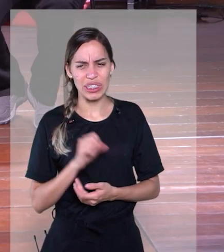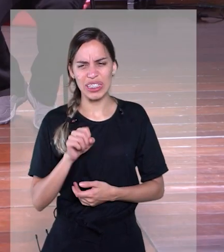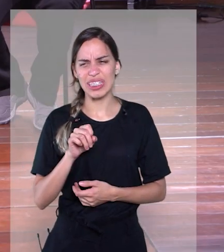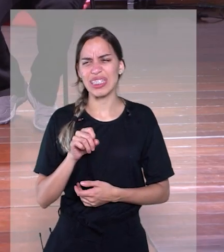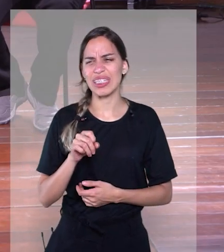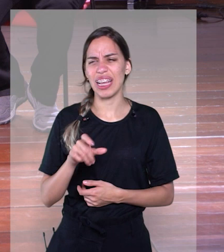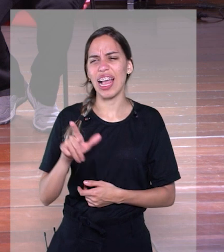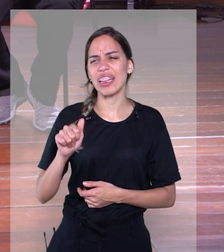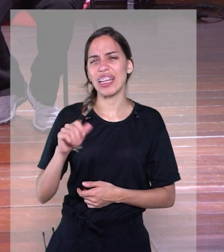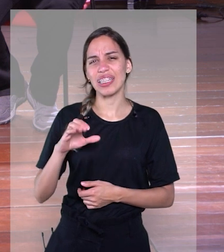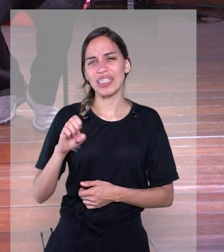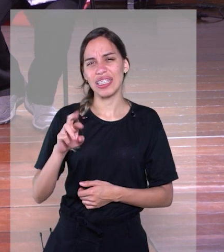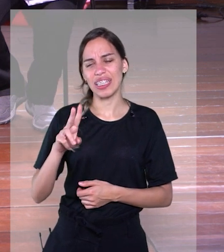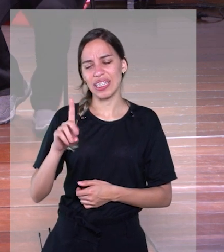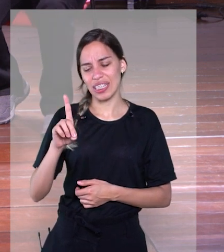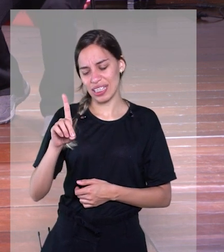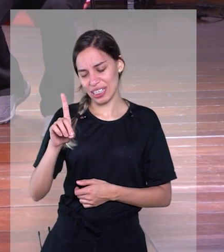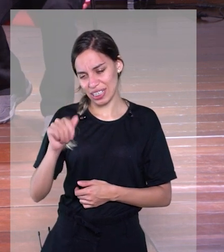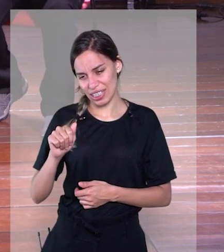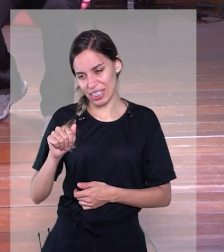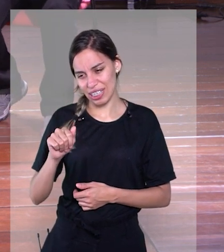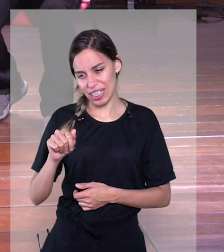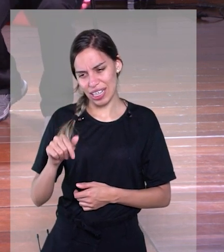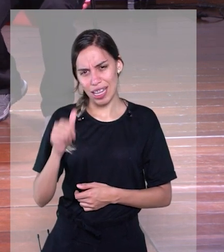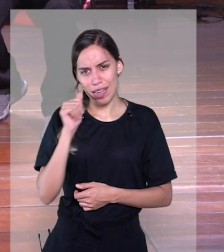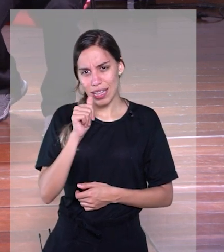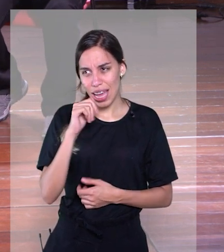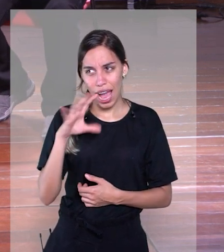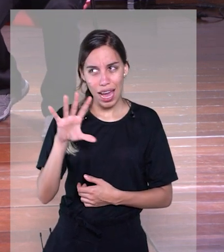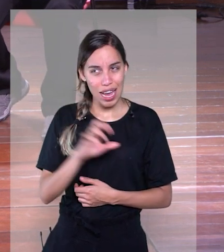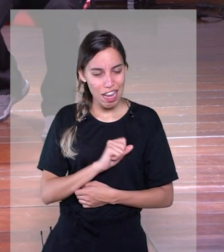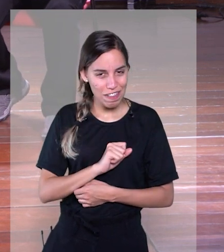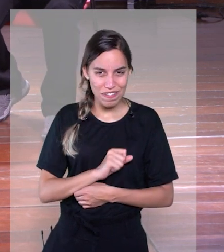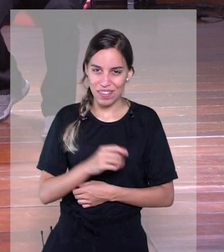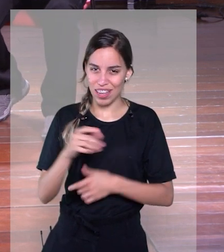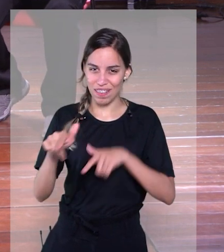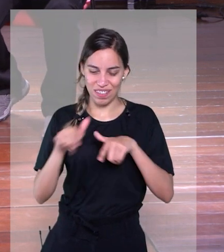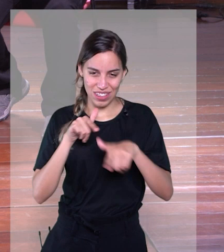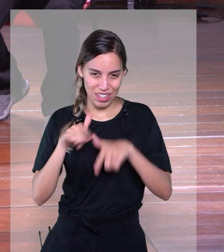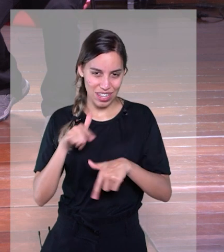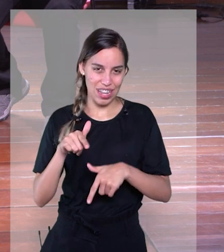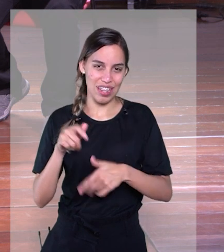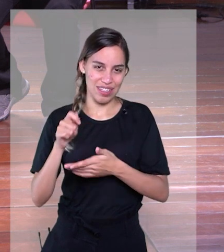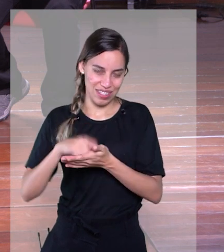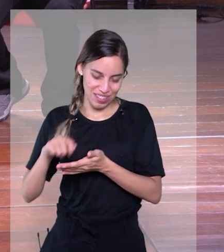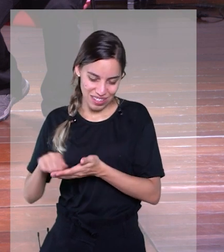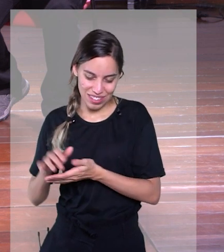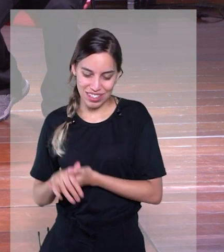do Carlos, diziam que ela era uma das viúvas do Drummond, né? Mas ela foi uma pessoa que incentivou